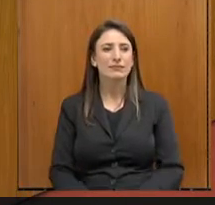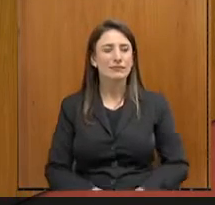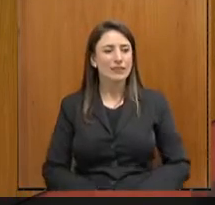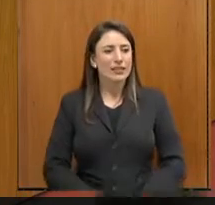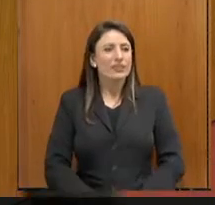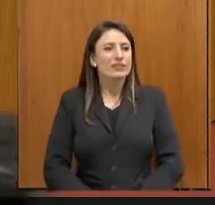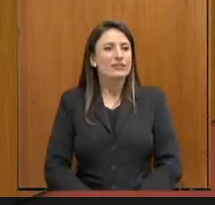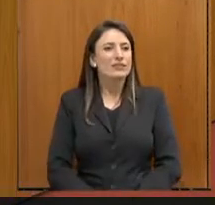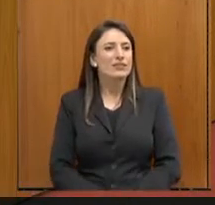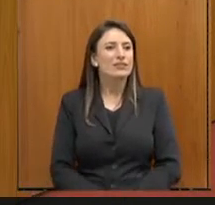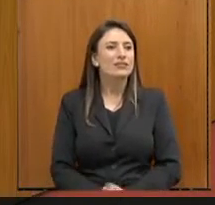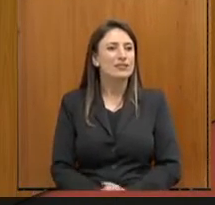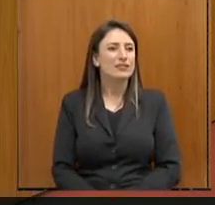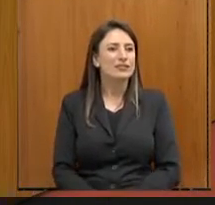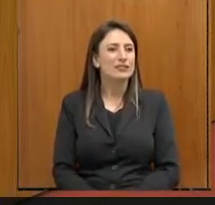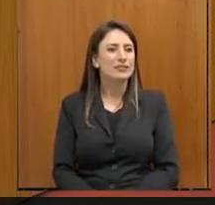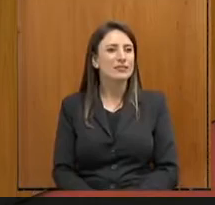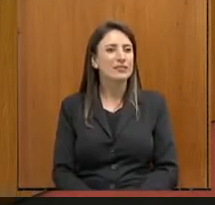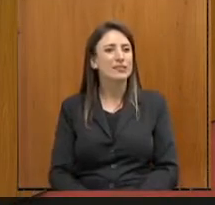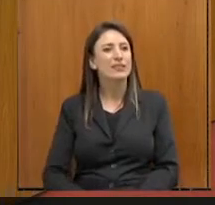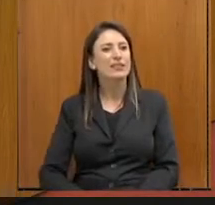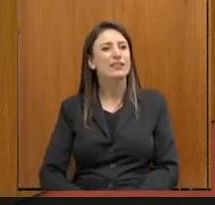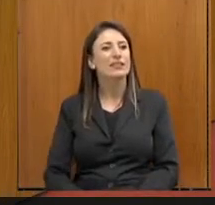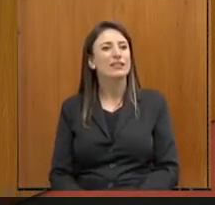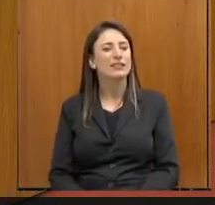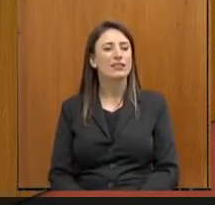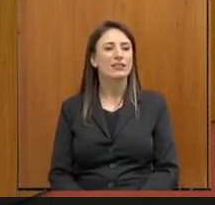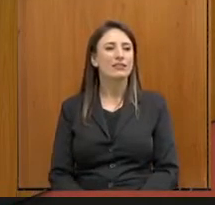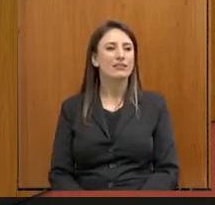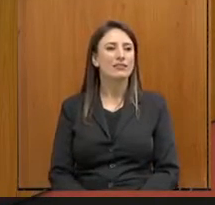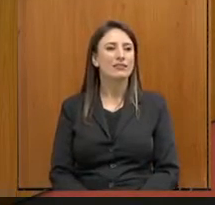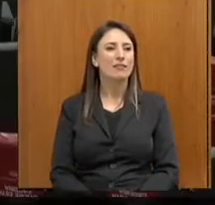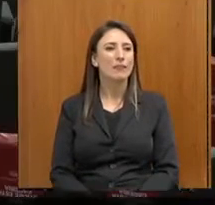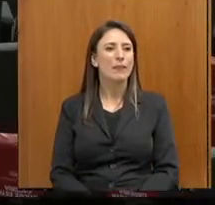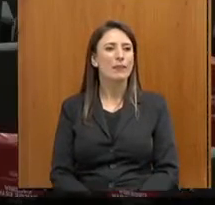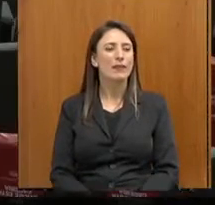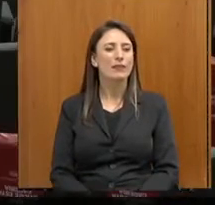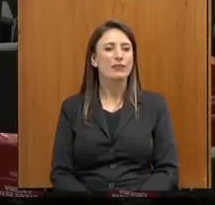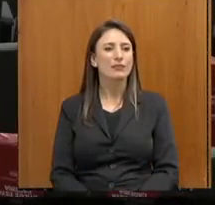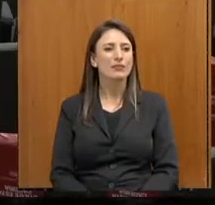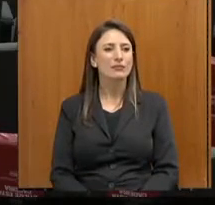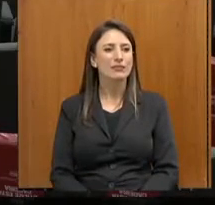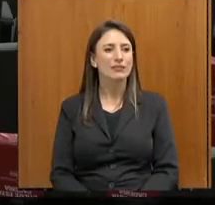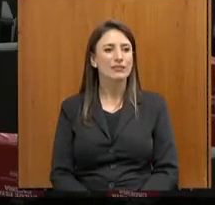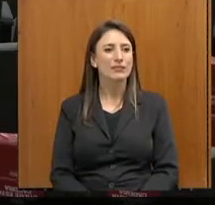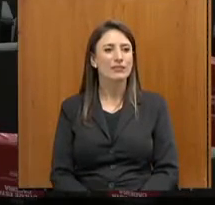1 E aí Ah tá